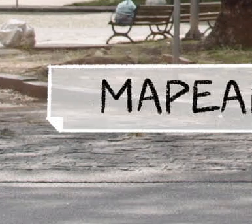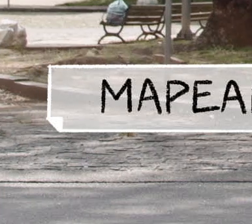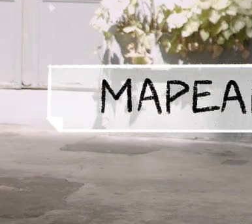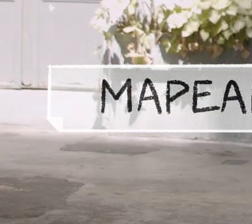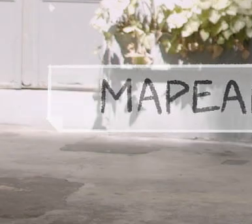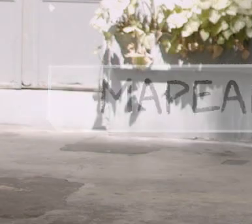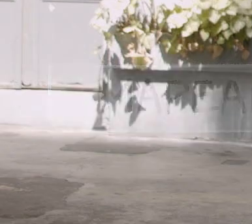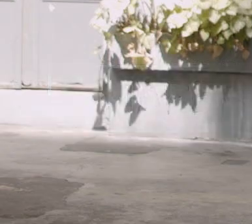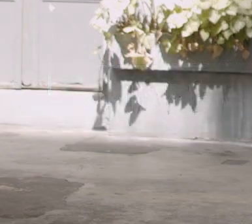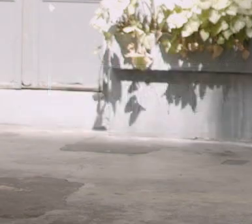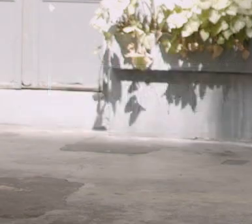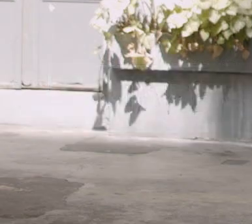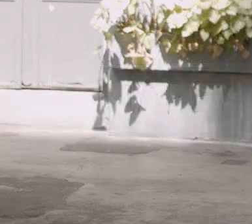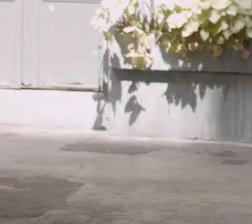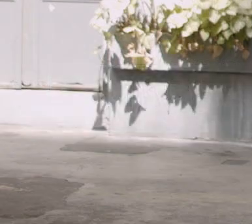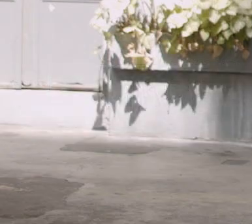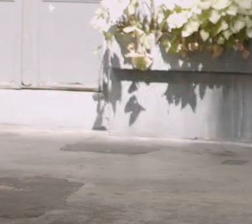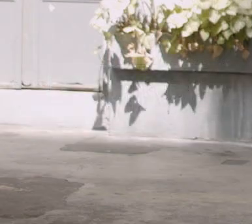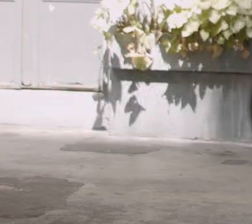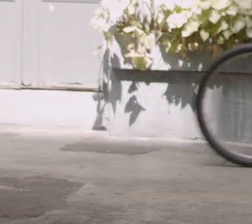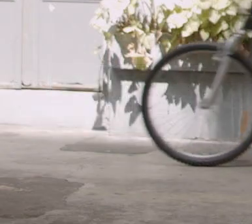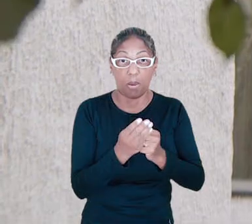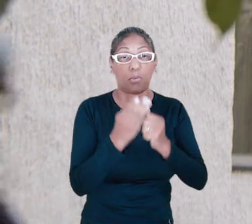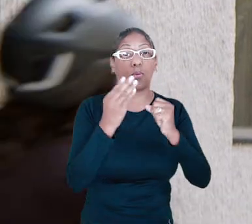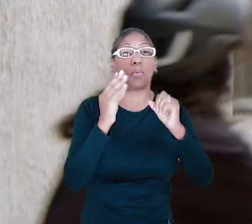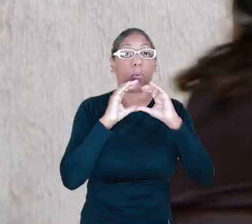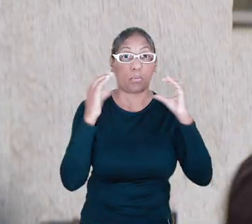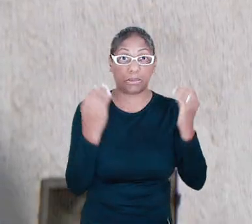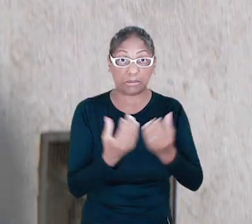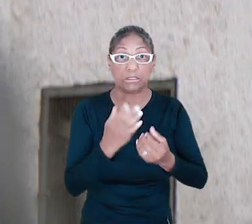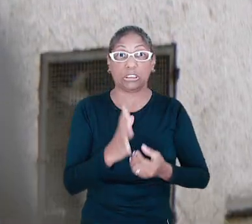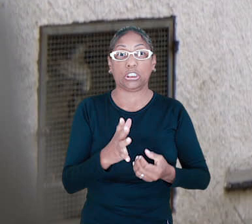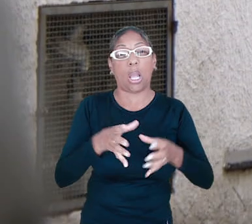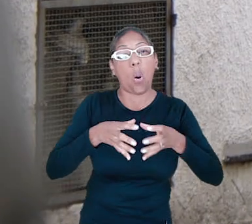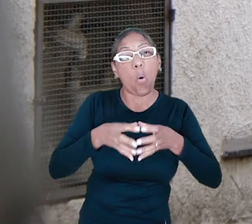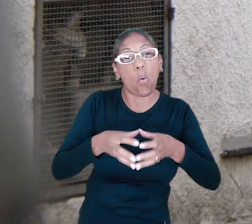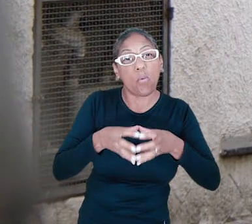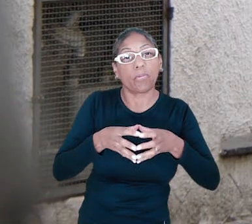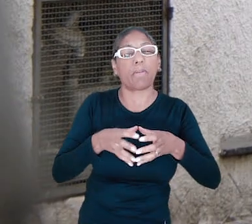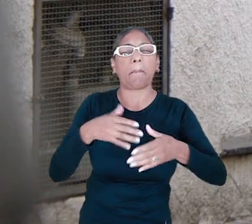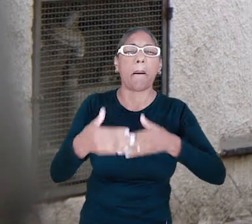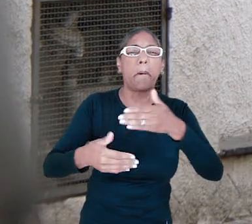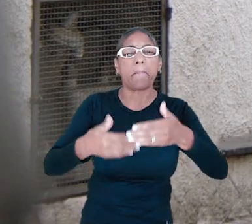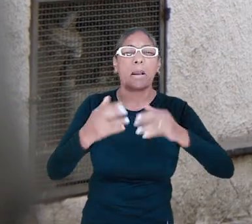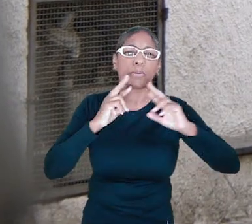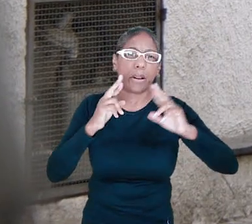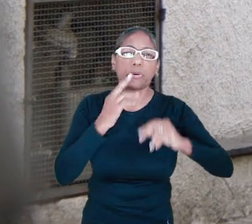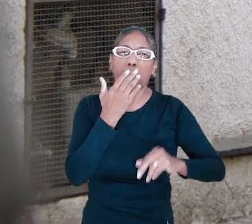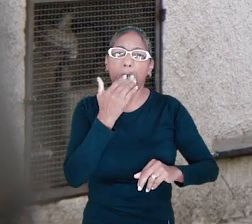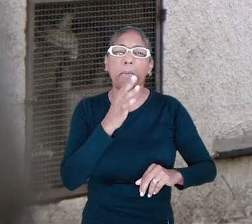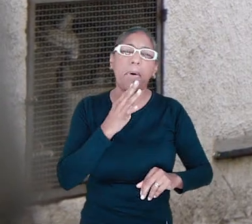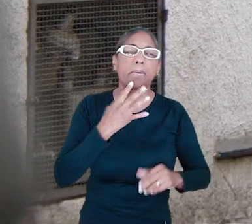afetivo, que é essa ideia de ter alguém que faz parte do bairro, da comunidade, que já convive com as pessoas